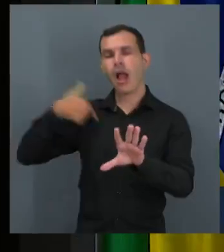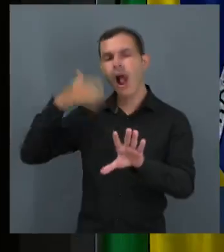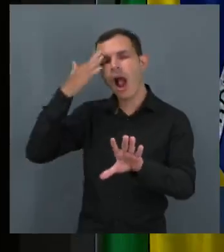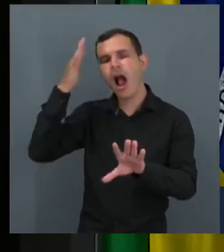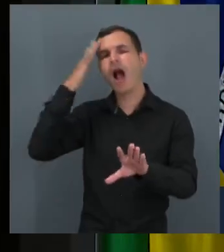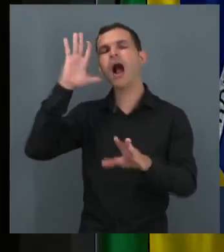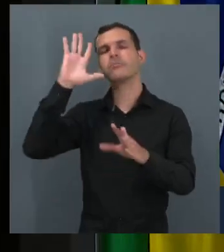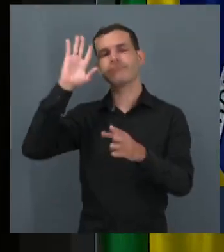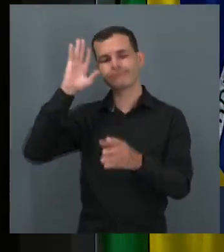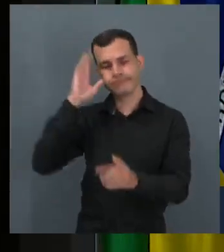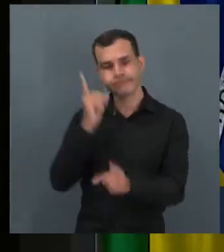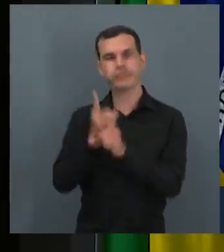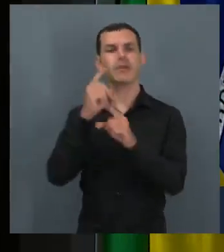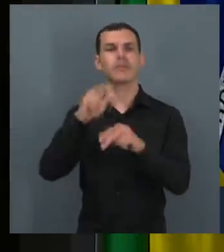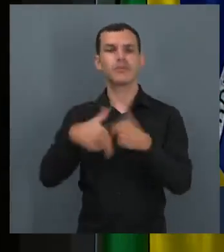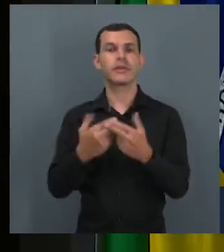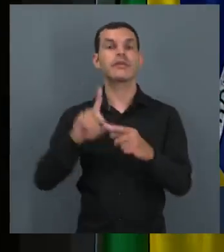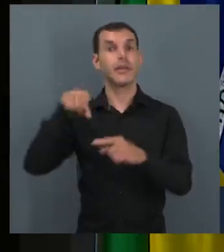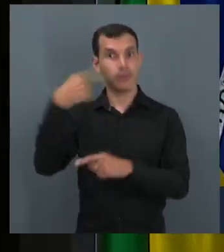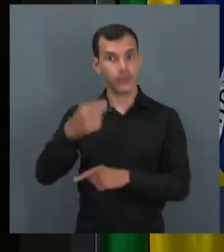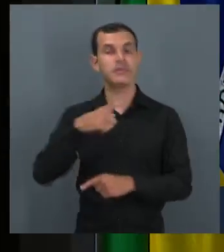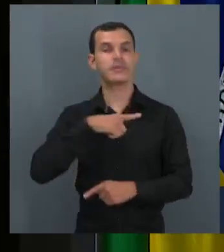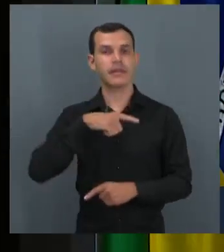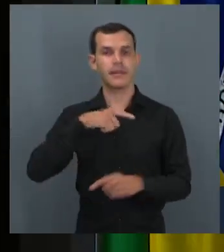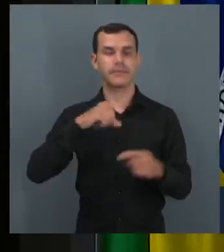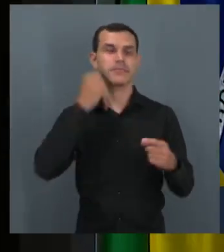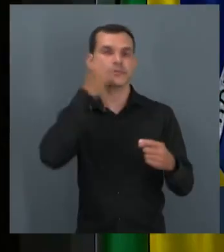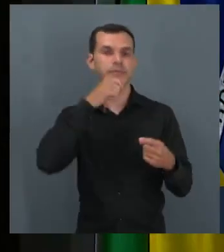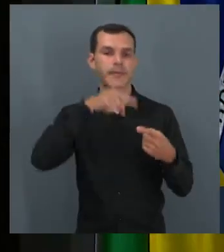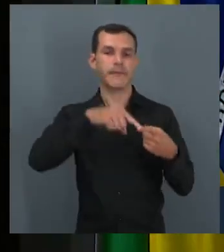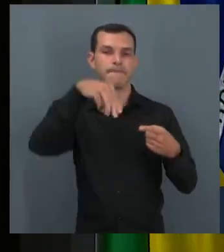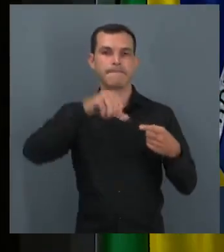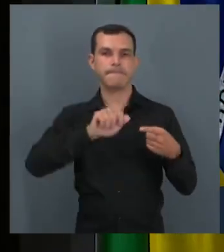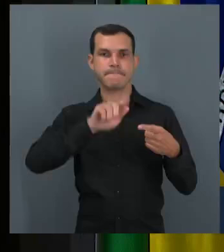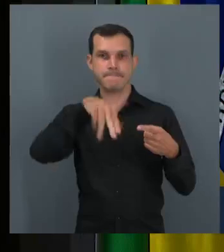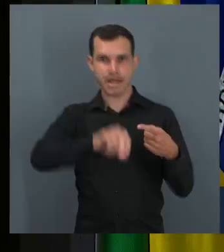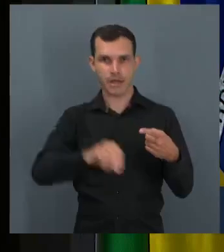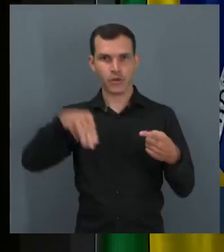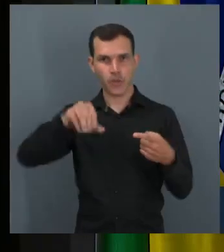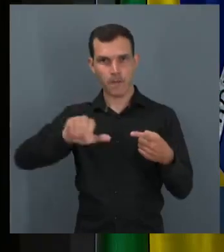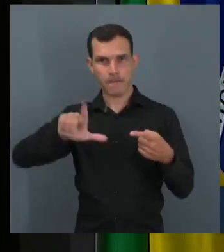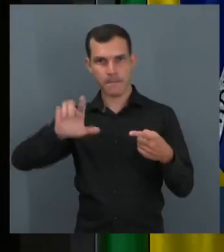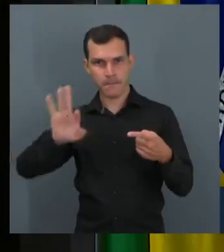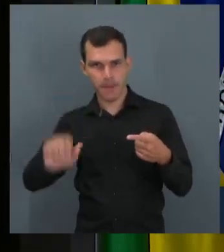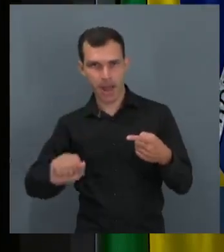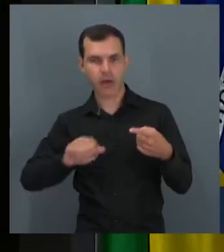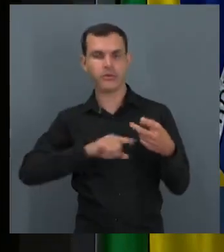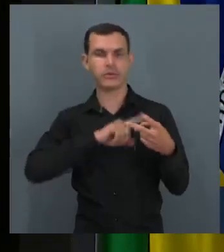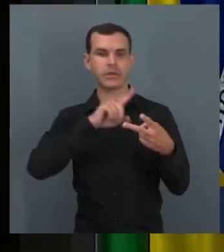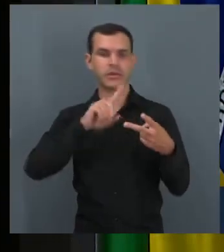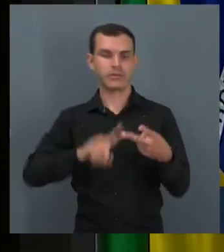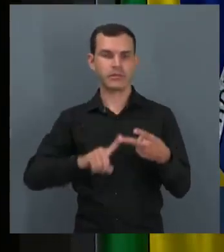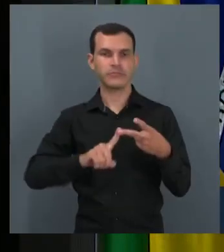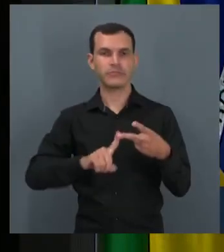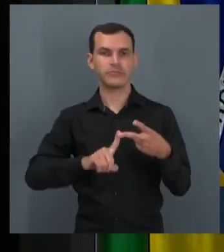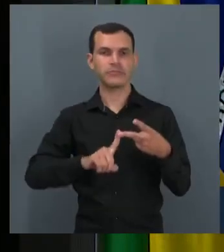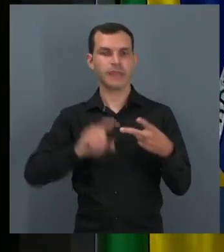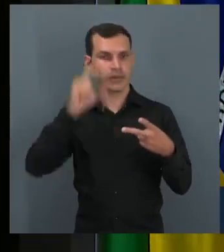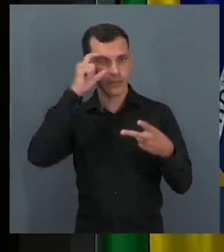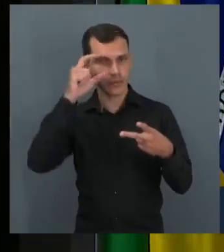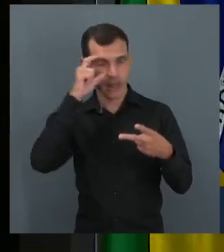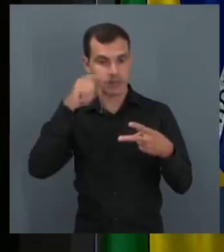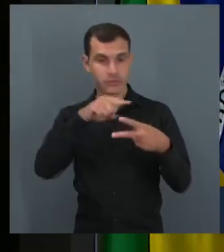senadora Damares entraram, estavam lá com esse documento que nunca, praticamente ninguém usa, mas eles levaram por